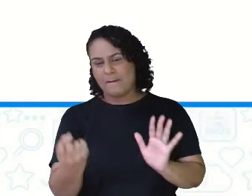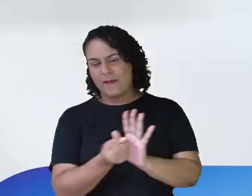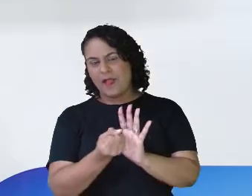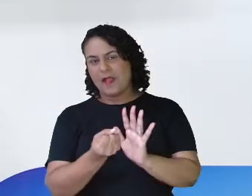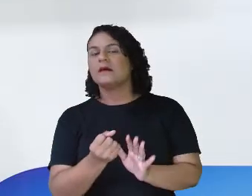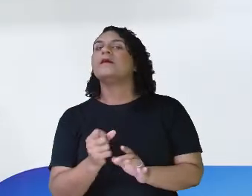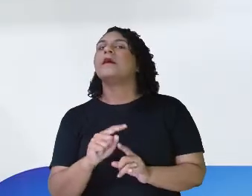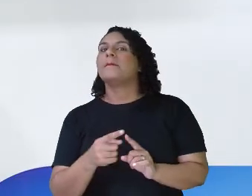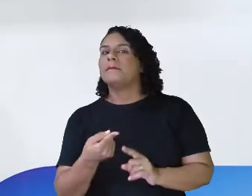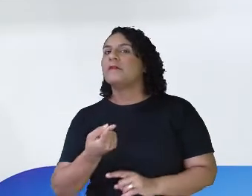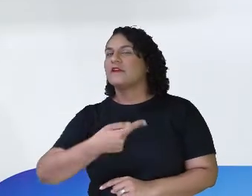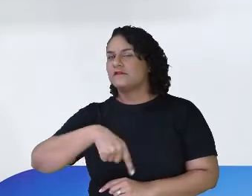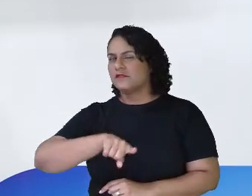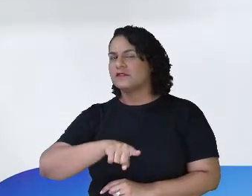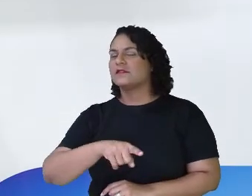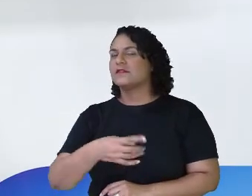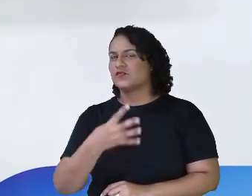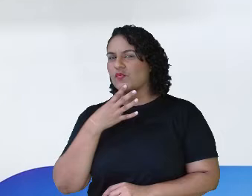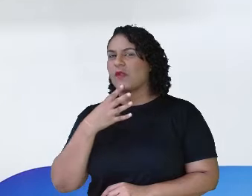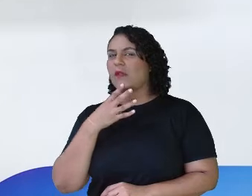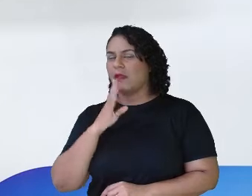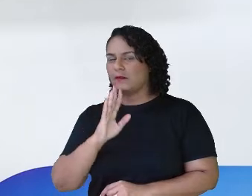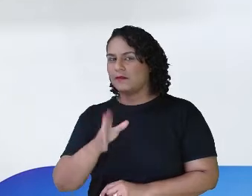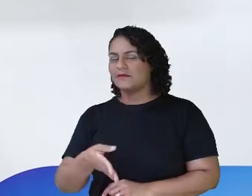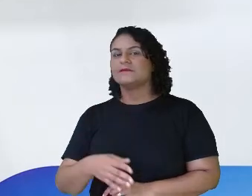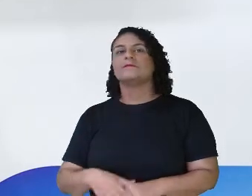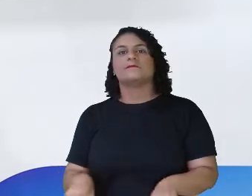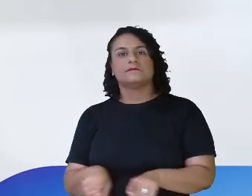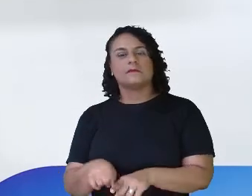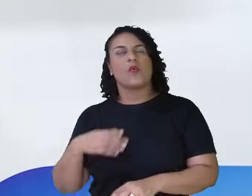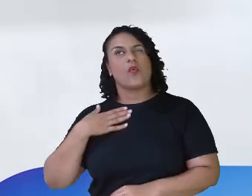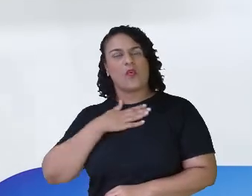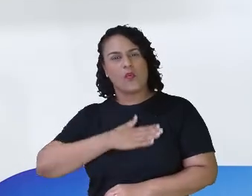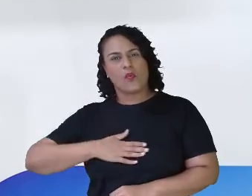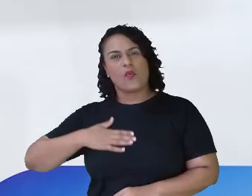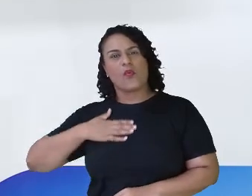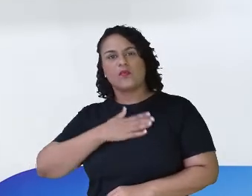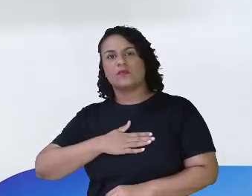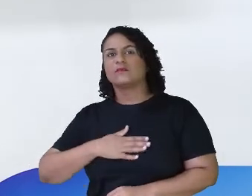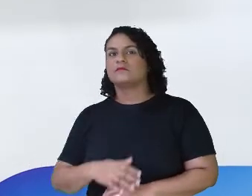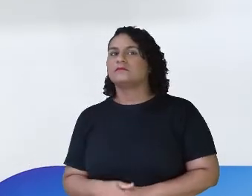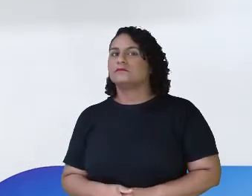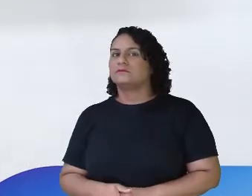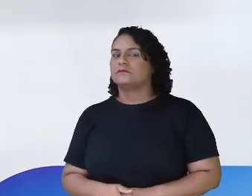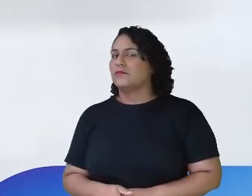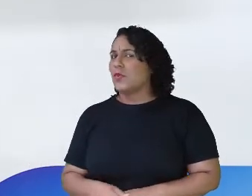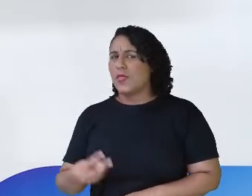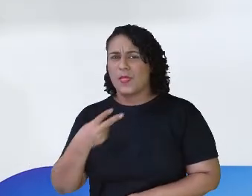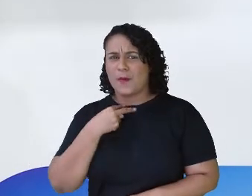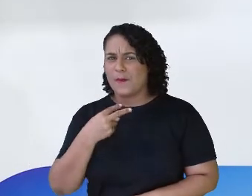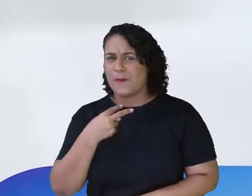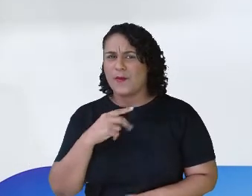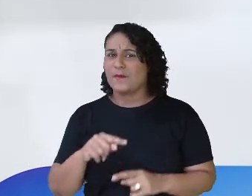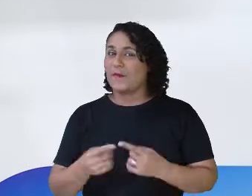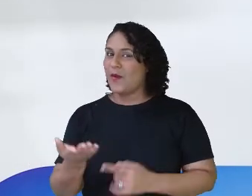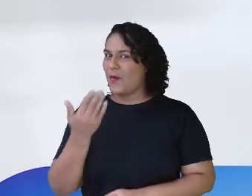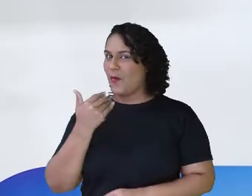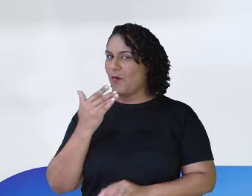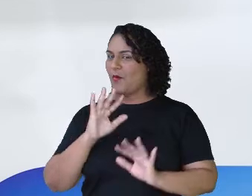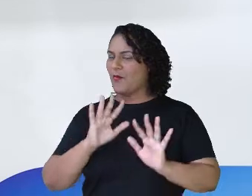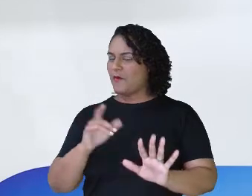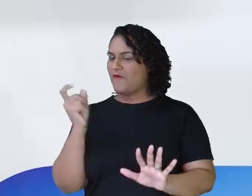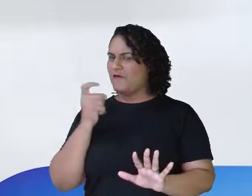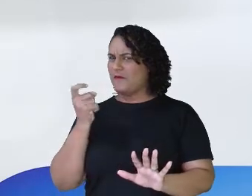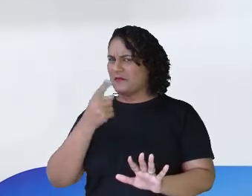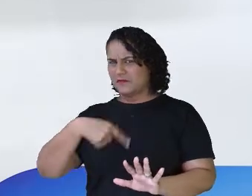você daí da sua casa já identificou. Inclusive, eu gosto bastante. Não devo, porém, eu como, não vou mentir para